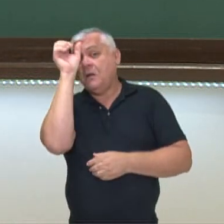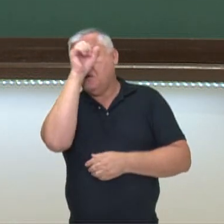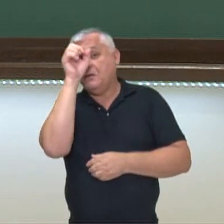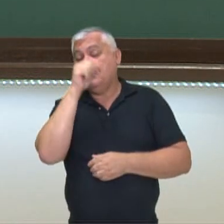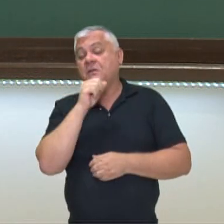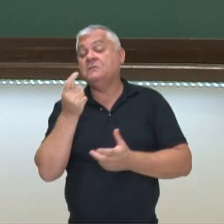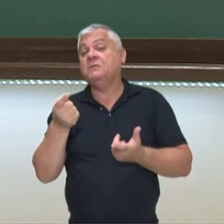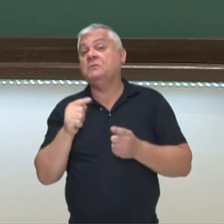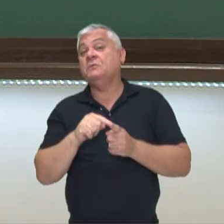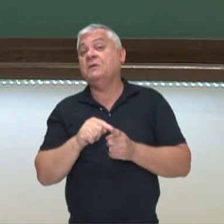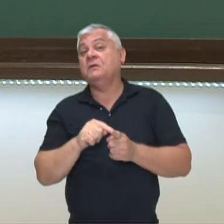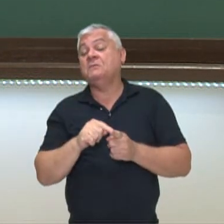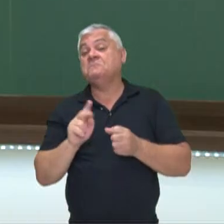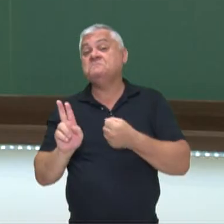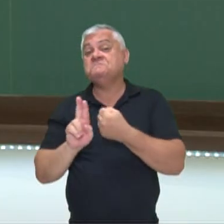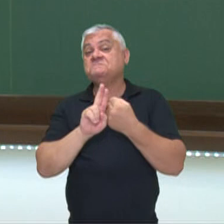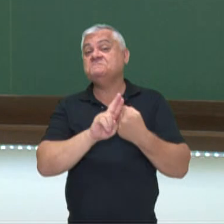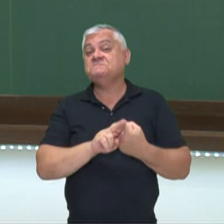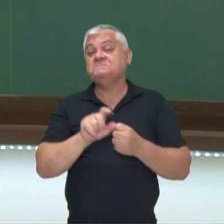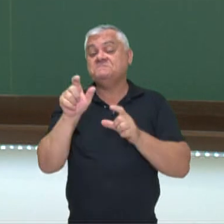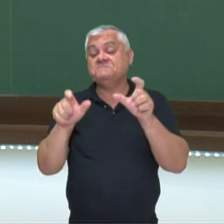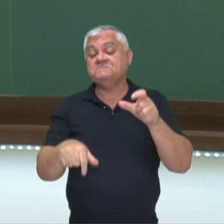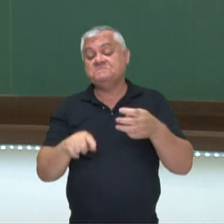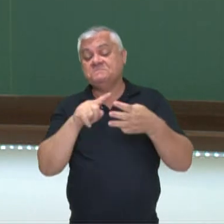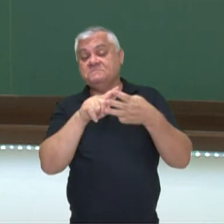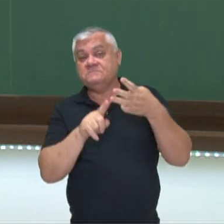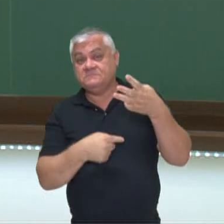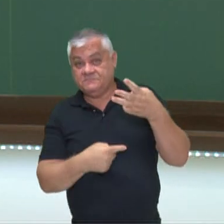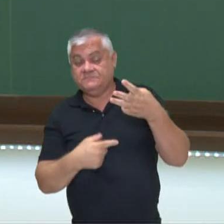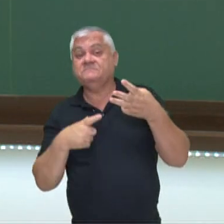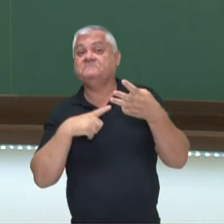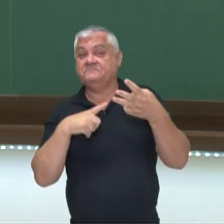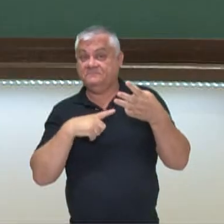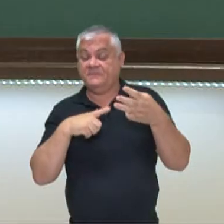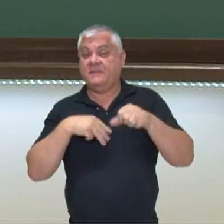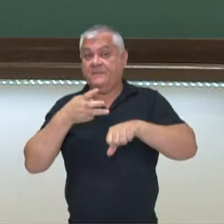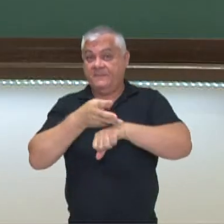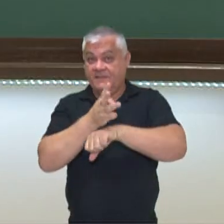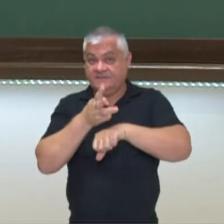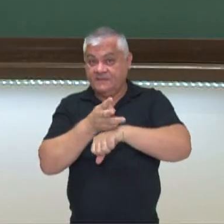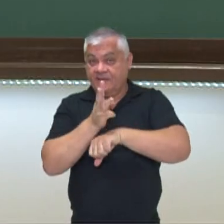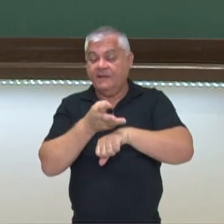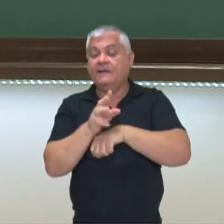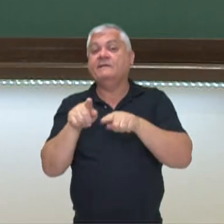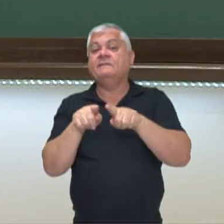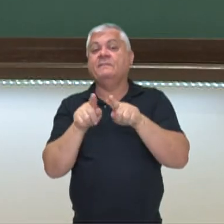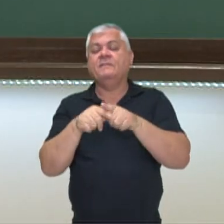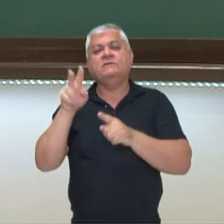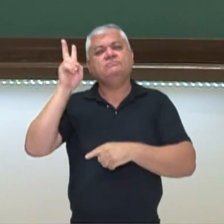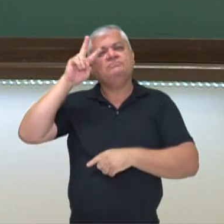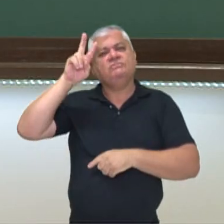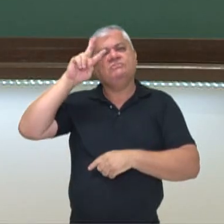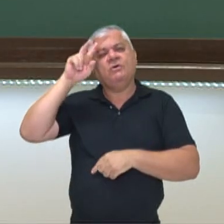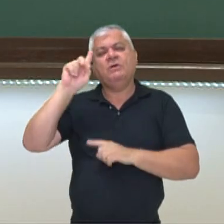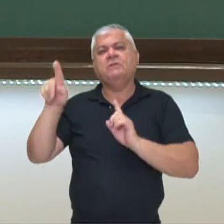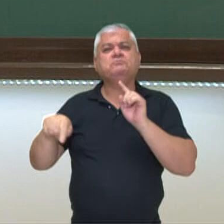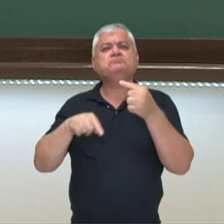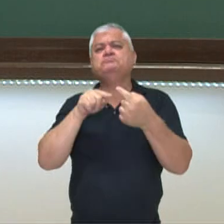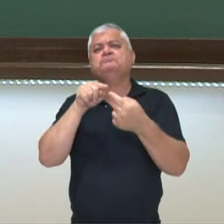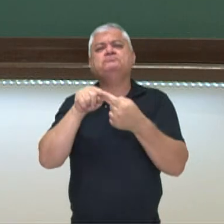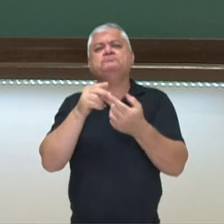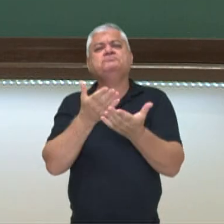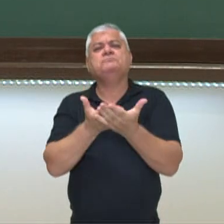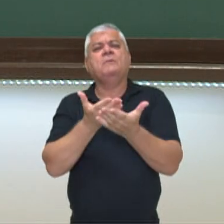pronomes pessoais, utilizando os gêneros textuais mensageria instantânea e historieta. Qual que é o objetivo